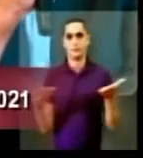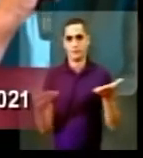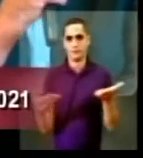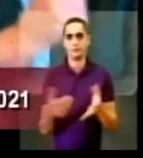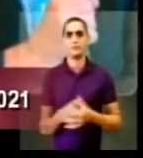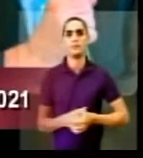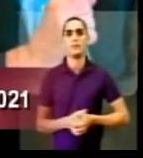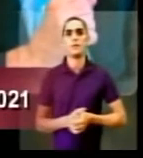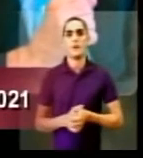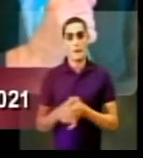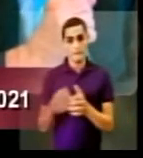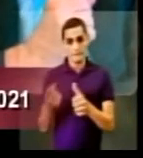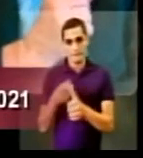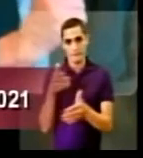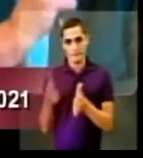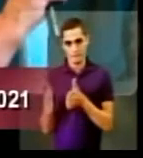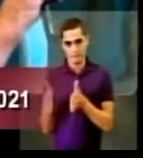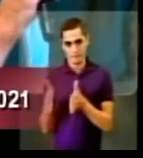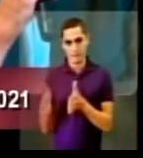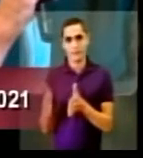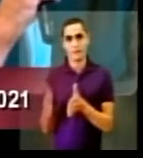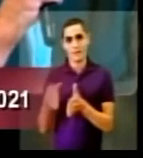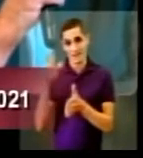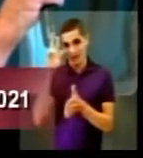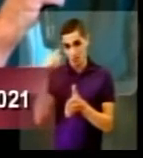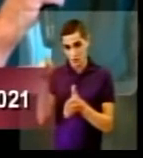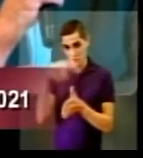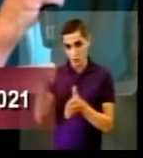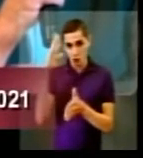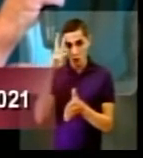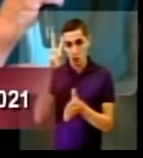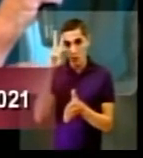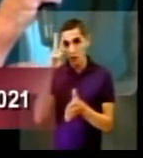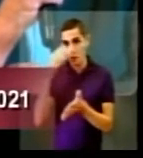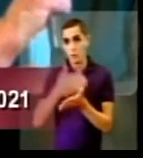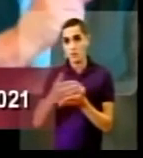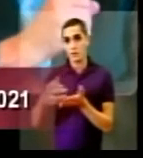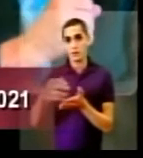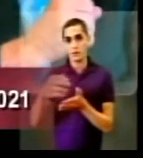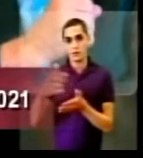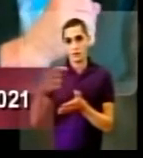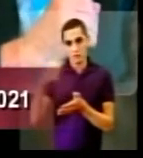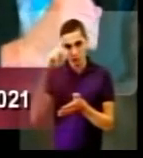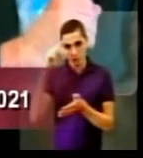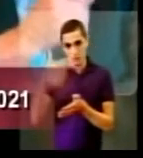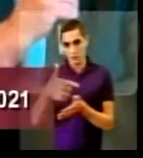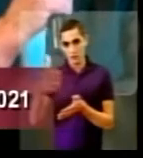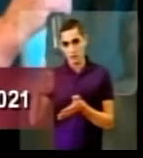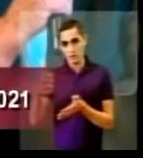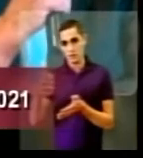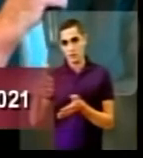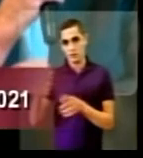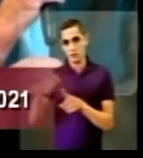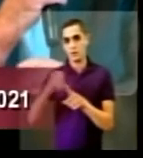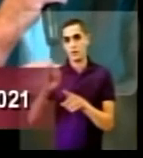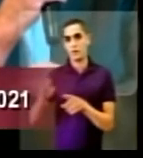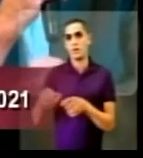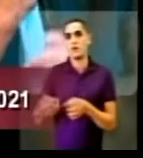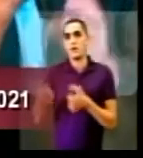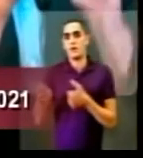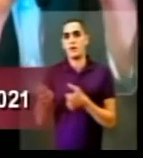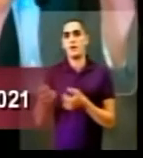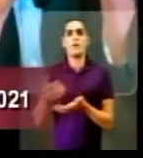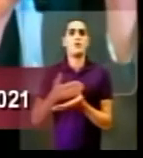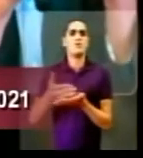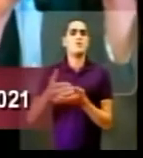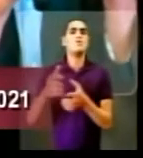tivemos aquela primeira fase, que vocês lembram que foi a partir do dia 21 de janeiro, tá certo? Aonde